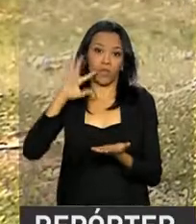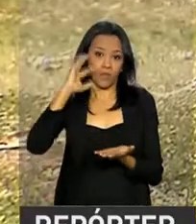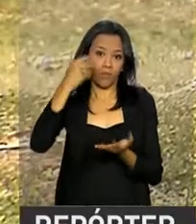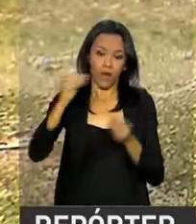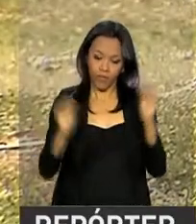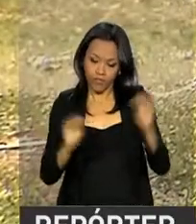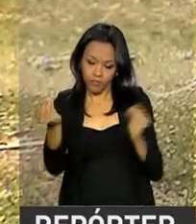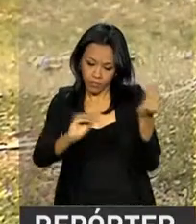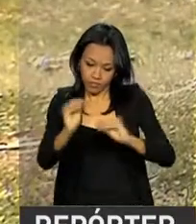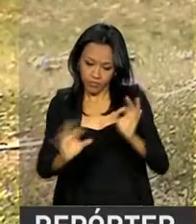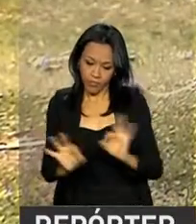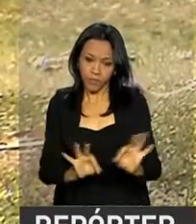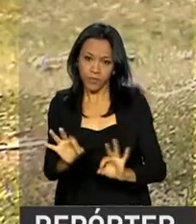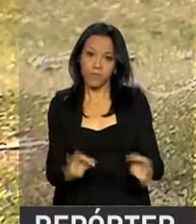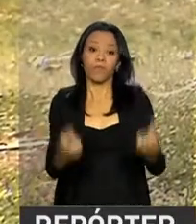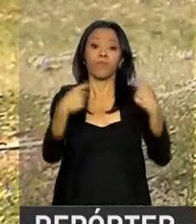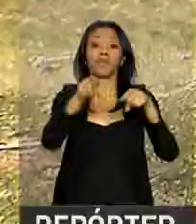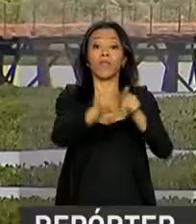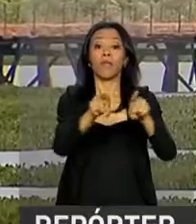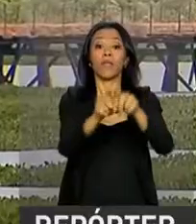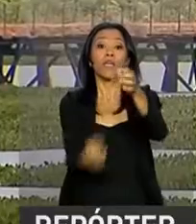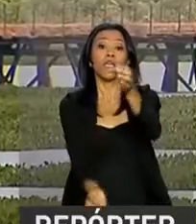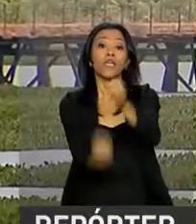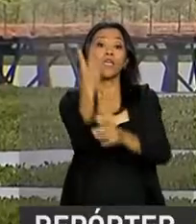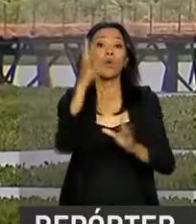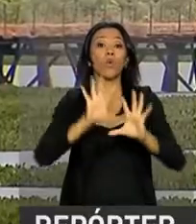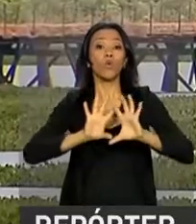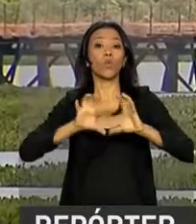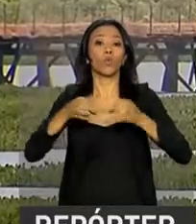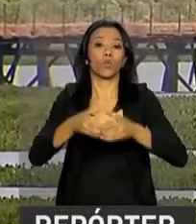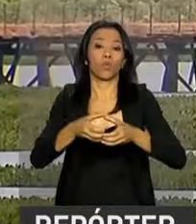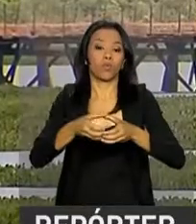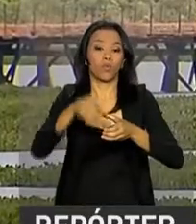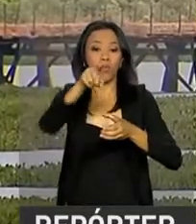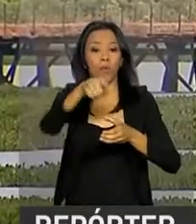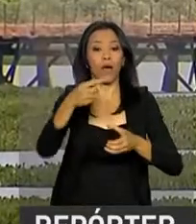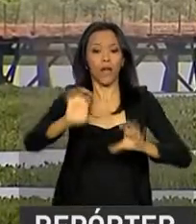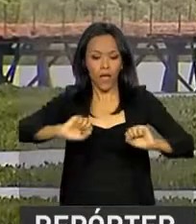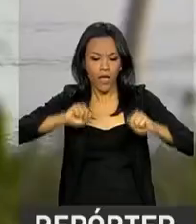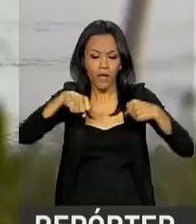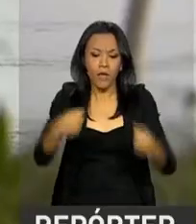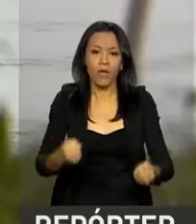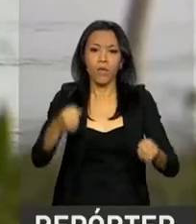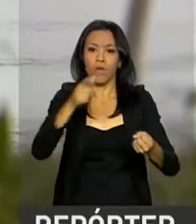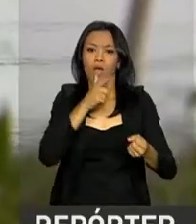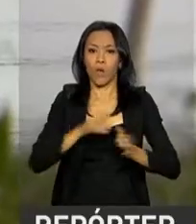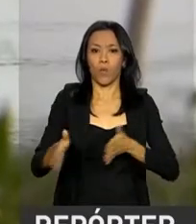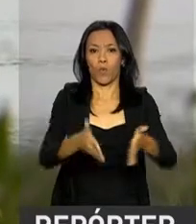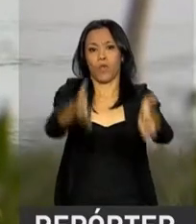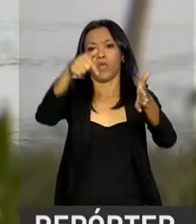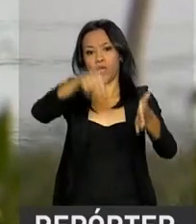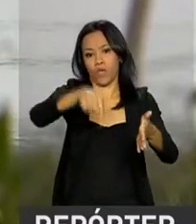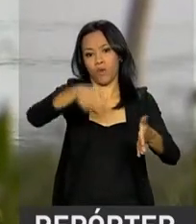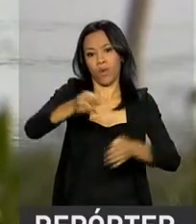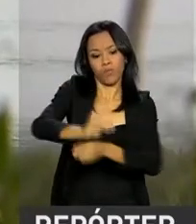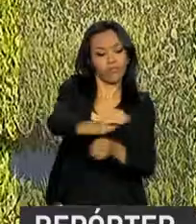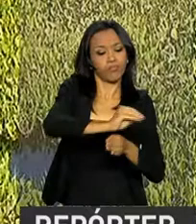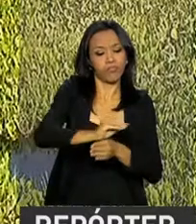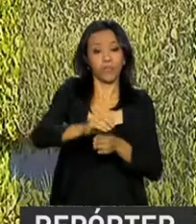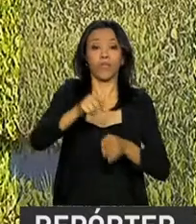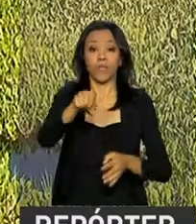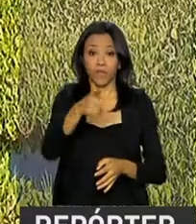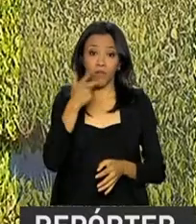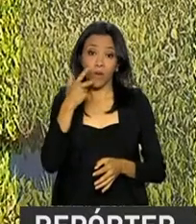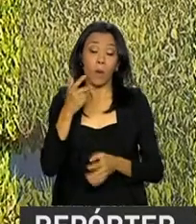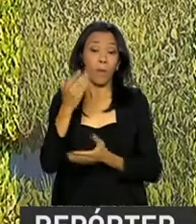governo também criou um comitê interministerial para a recuperação do rio taquari que corta a região e ainda definiu que parte